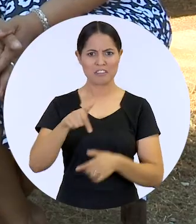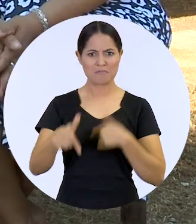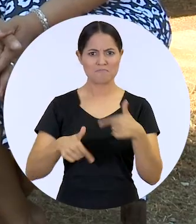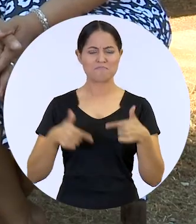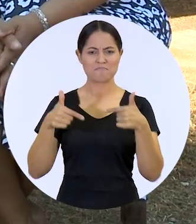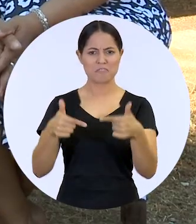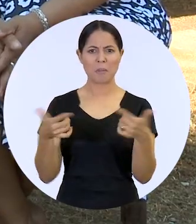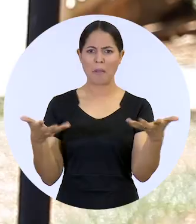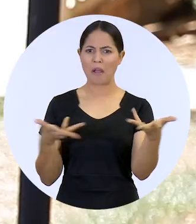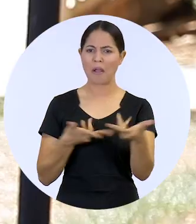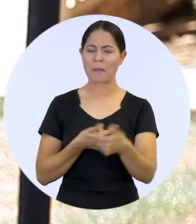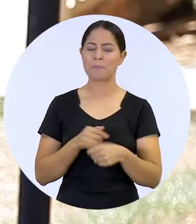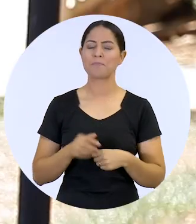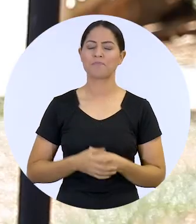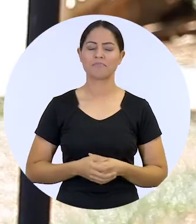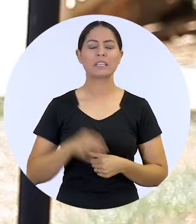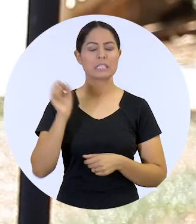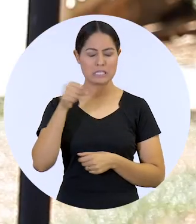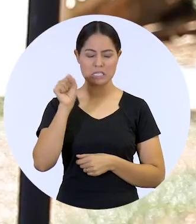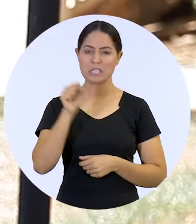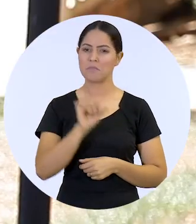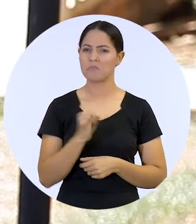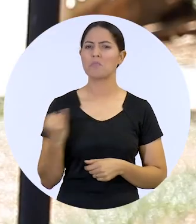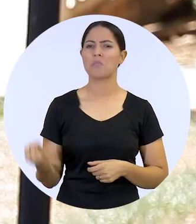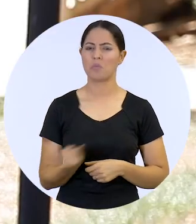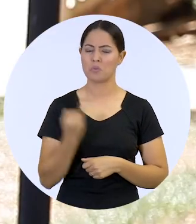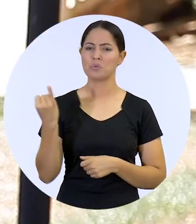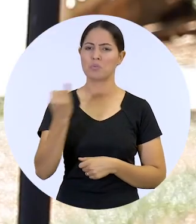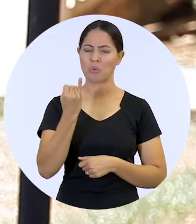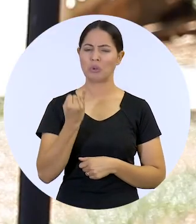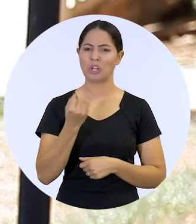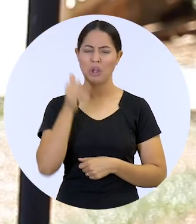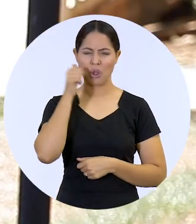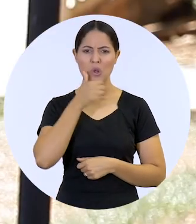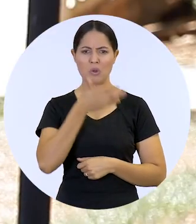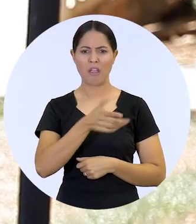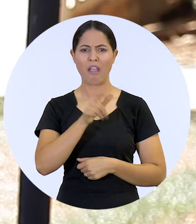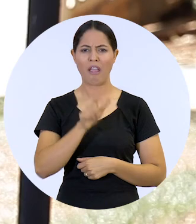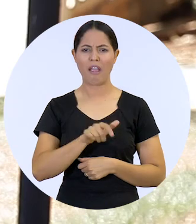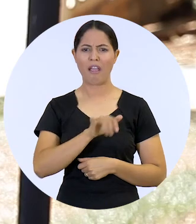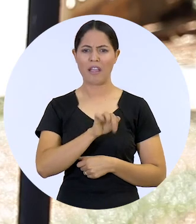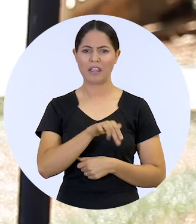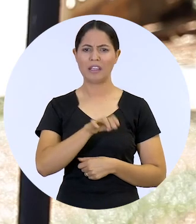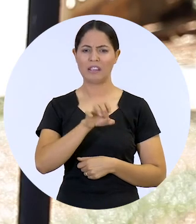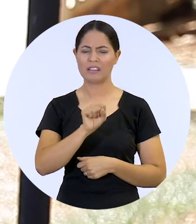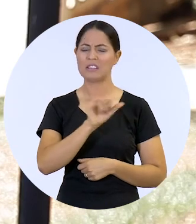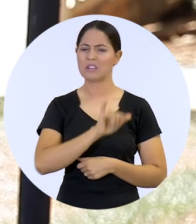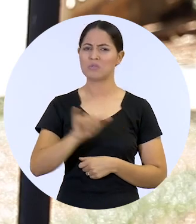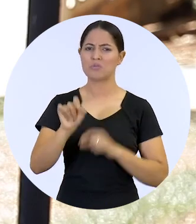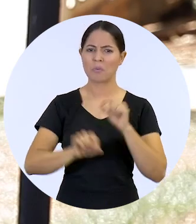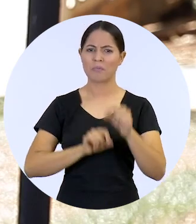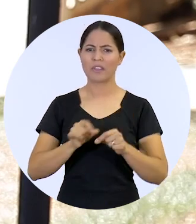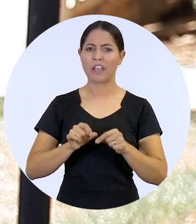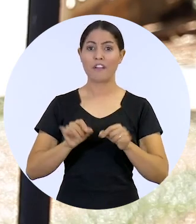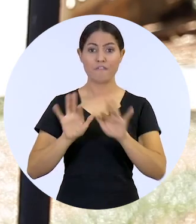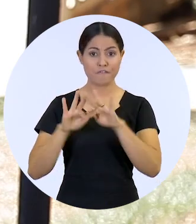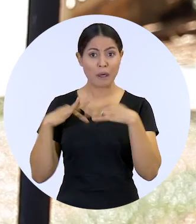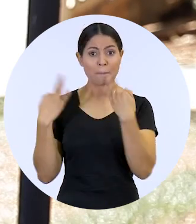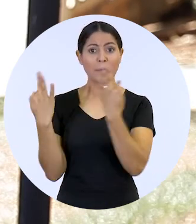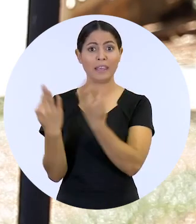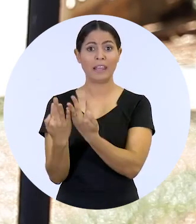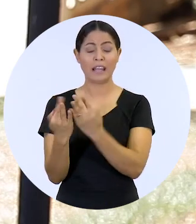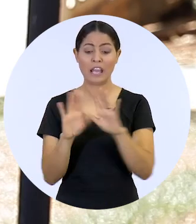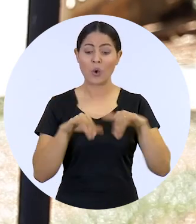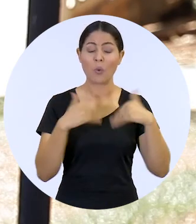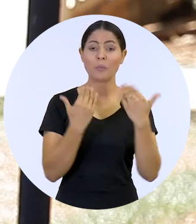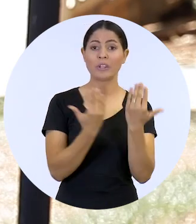Sem dúvida, a Inês falou algo que é essencial. A participação da família e da comunidade. A participação